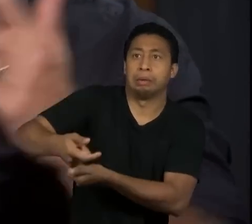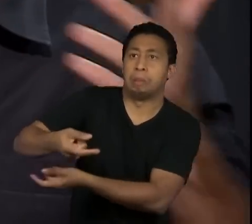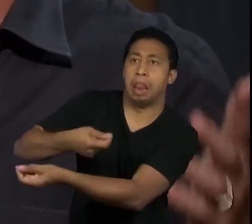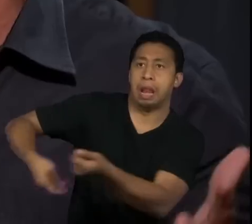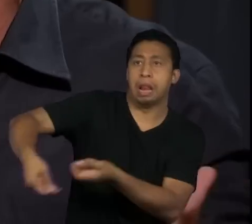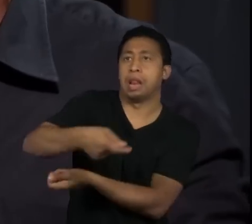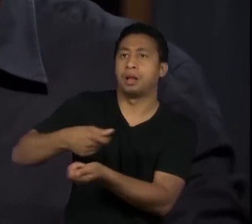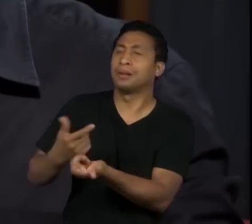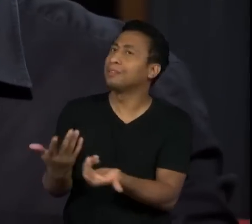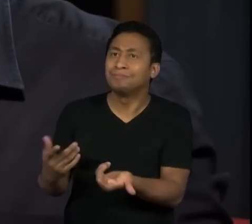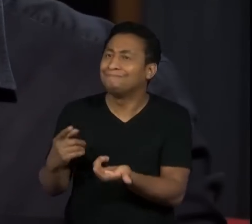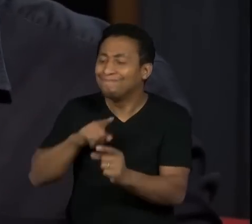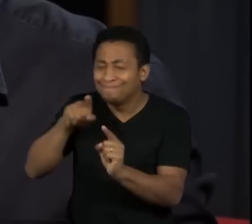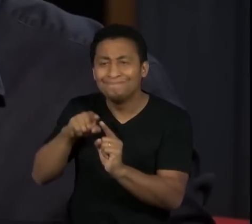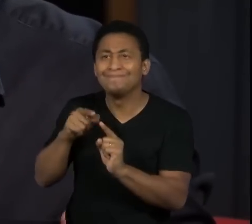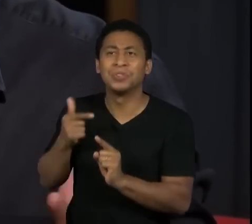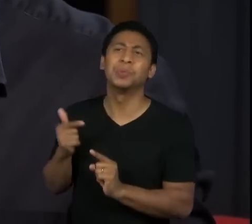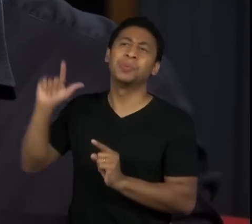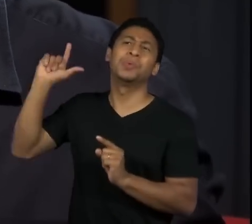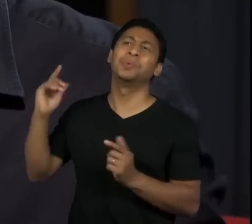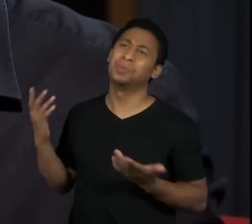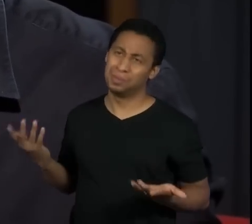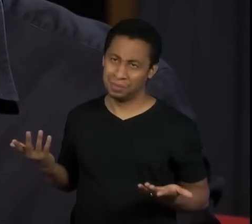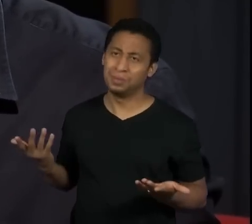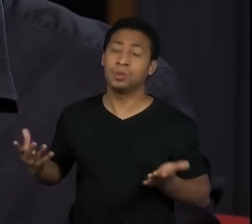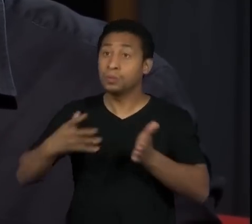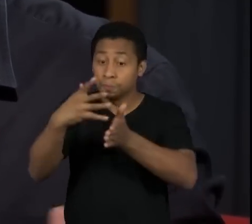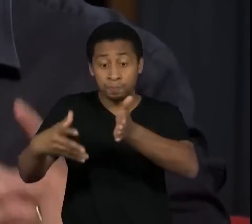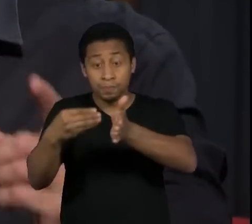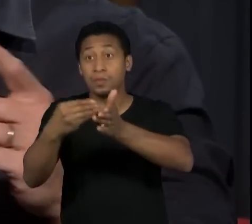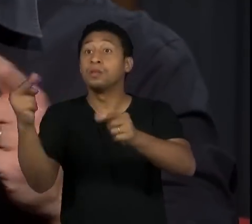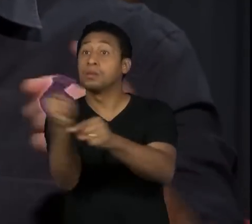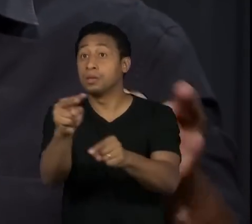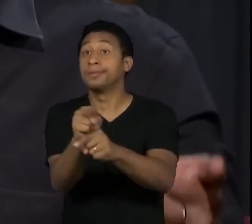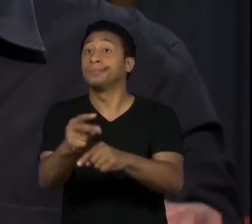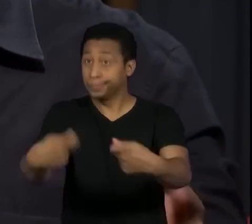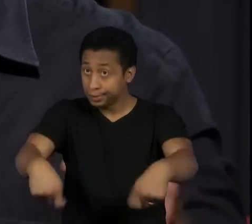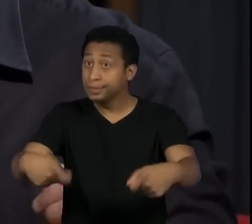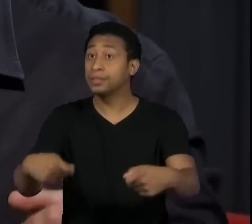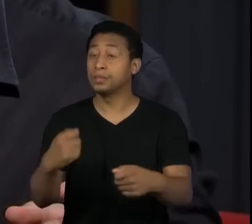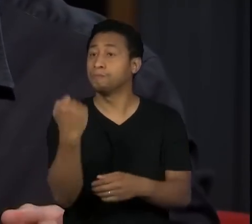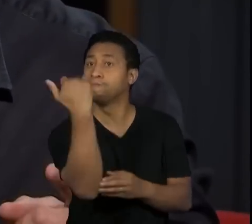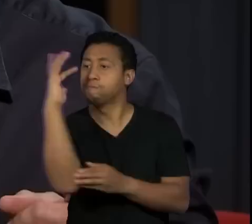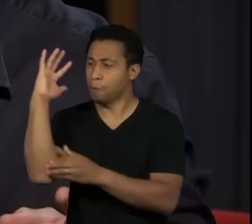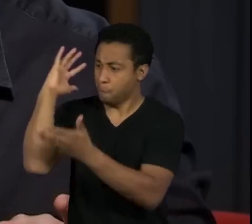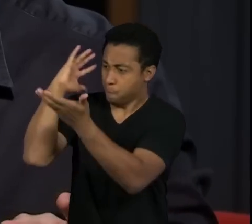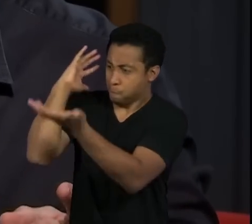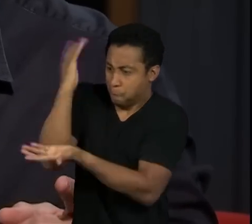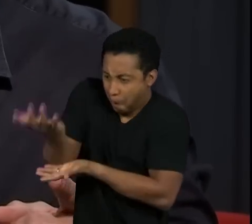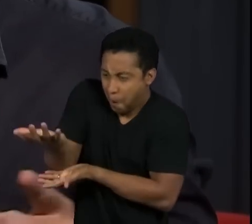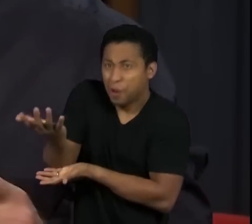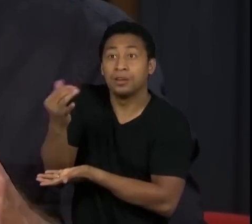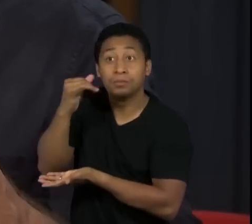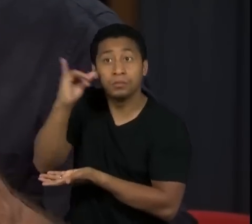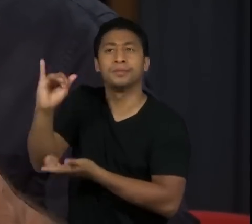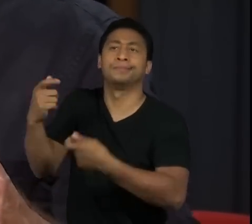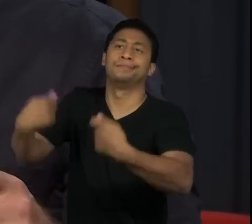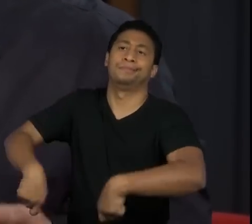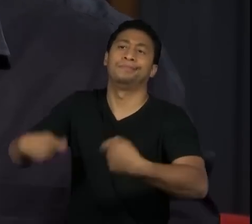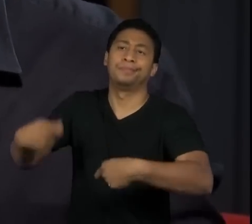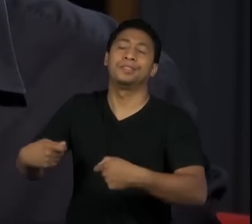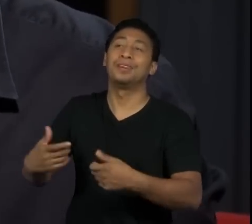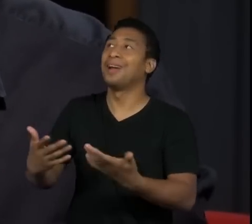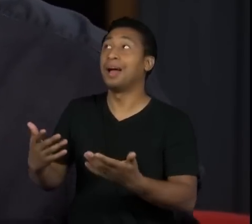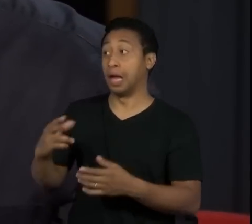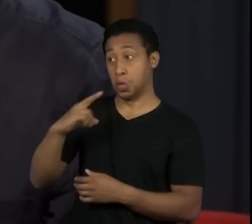A gente tem que proteger a Amazônia e evitar o desmatamento. Não é porque, se não fizer isso, como muitos dizem, a Noruega não